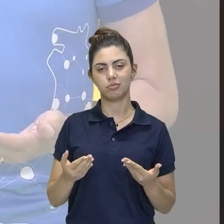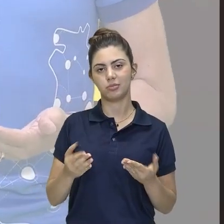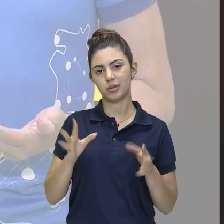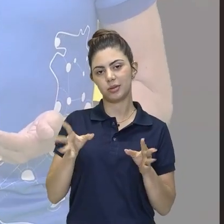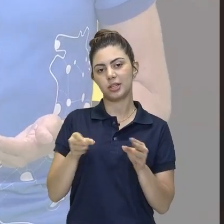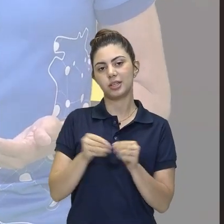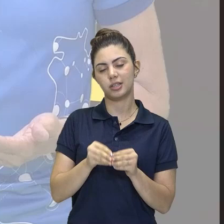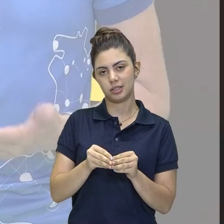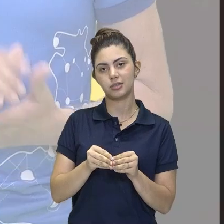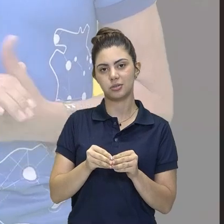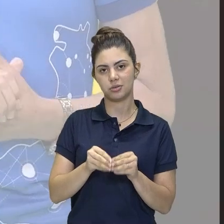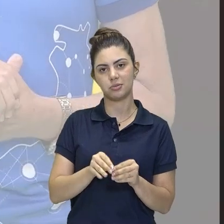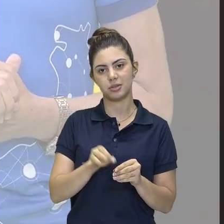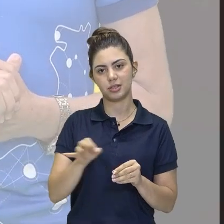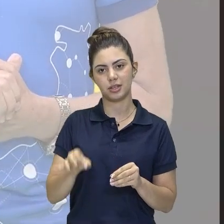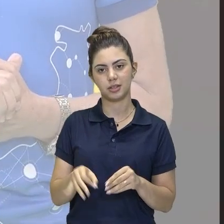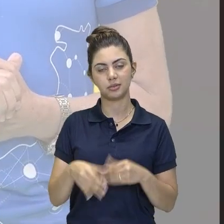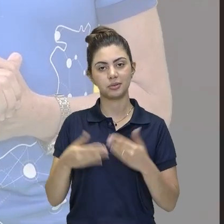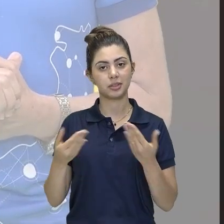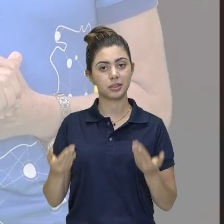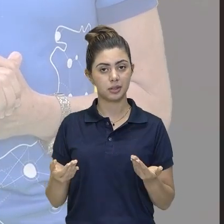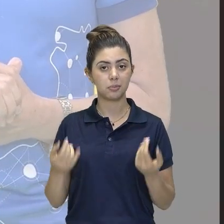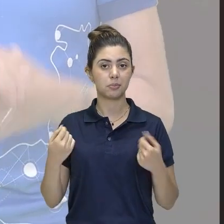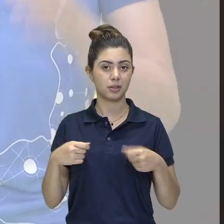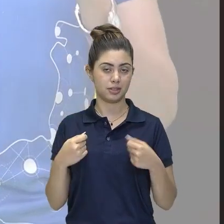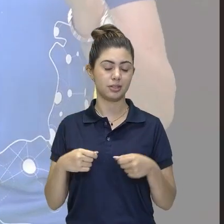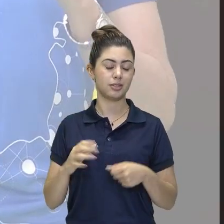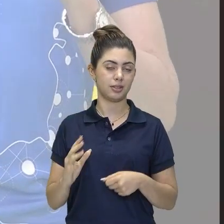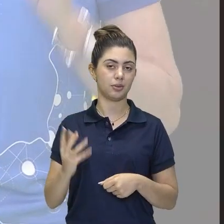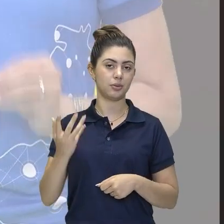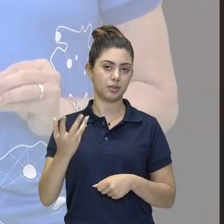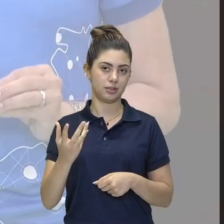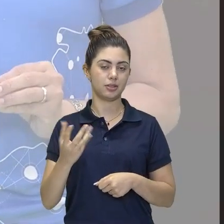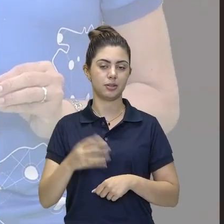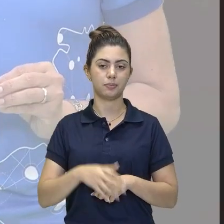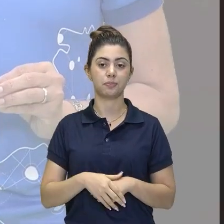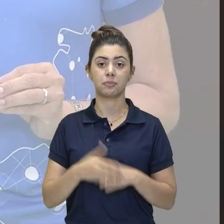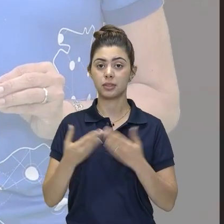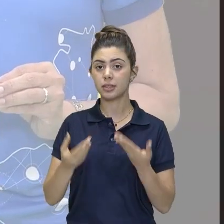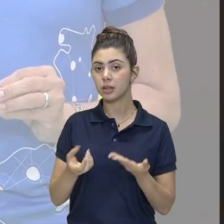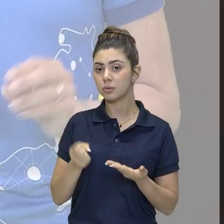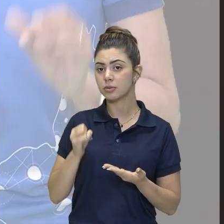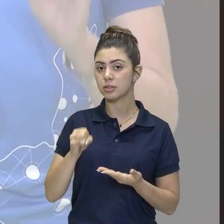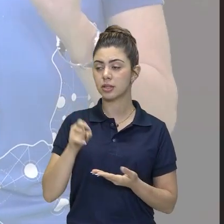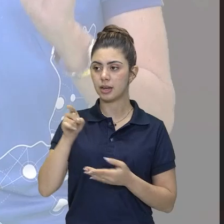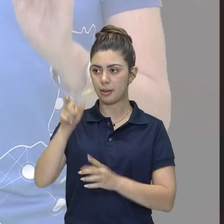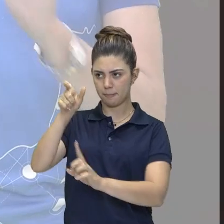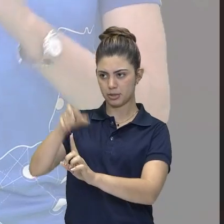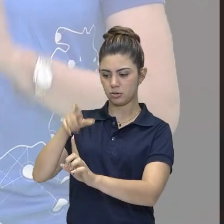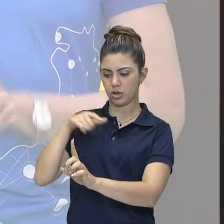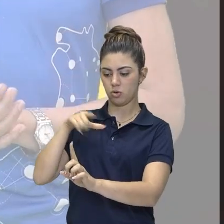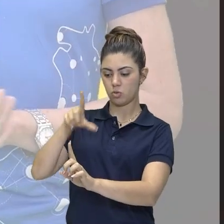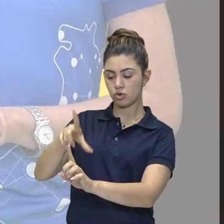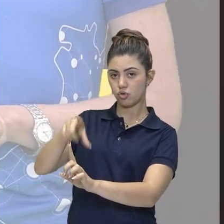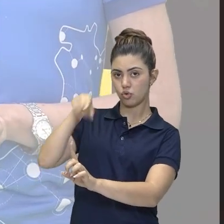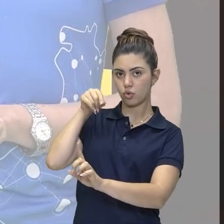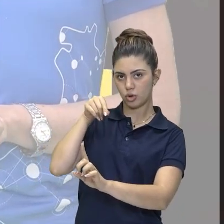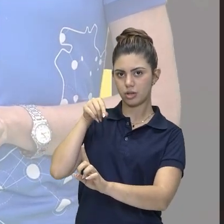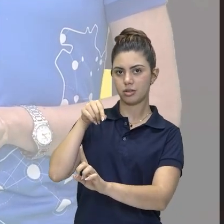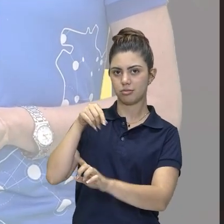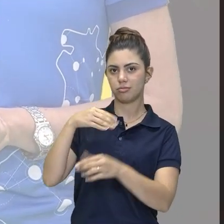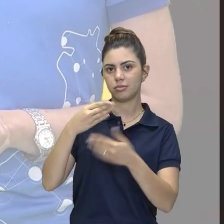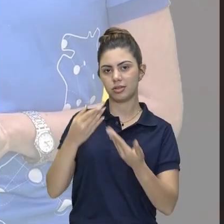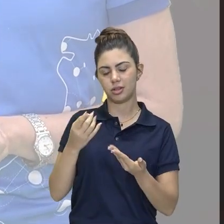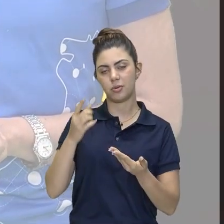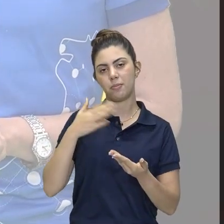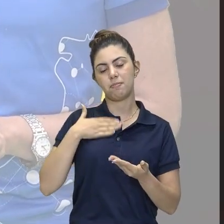teoricamente e na prática, deve acontecer. E se eu elegi aquele candidato, eu tive aí um